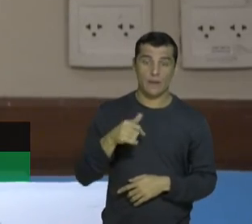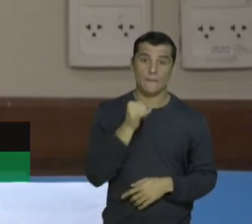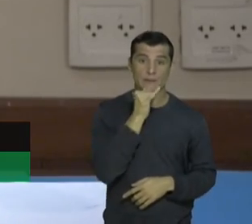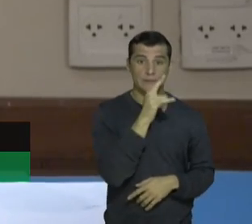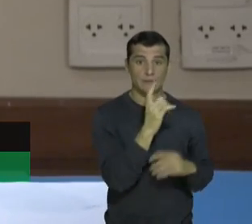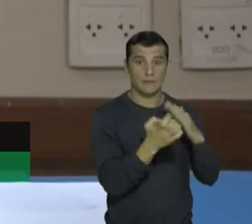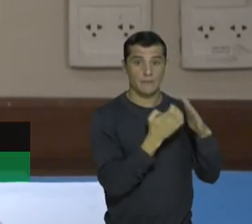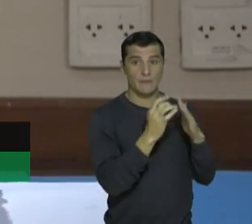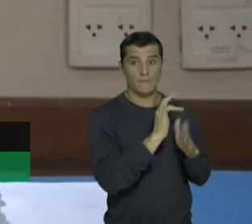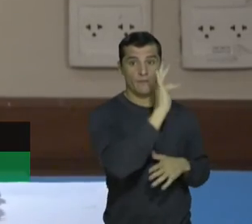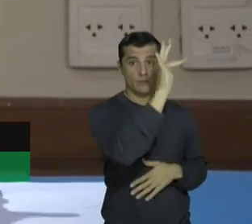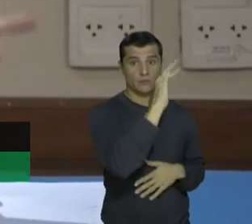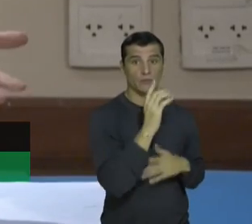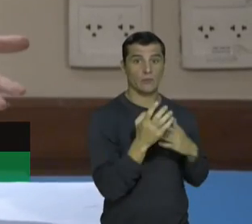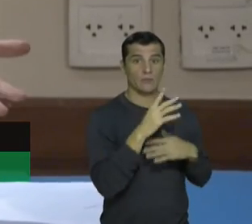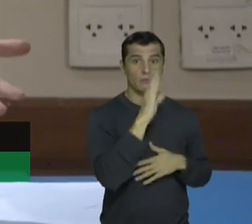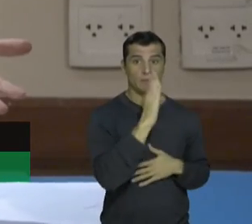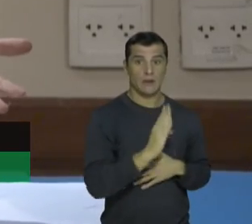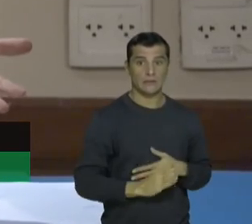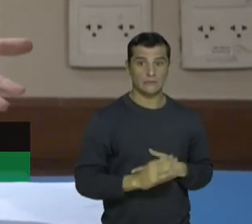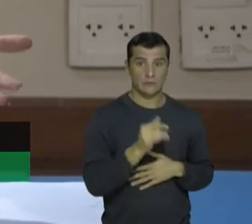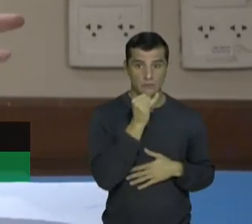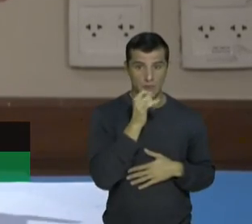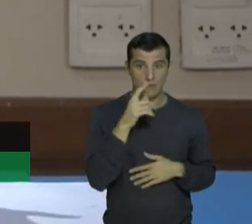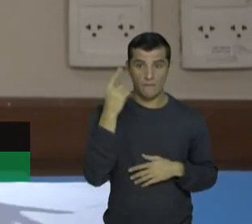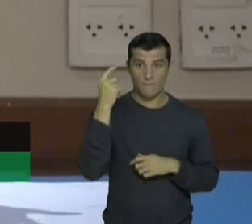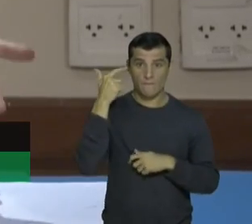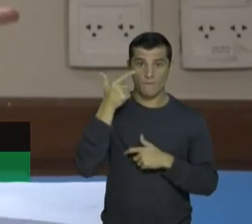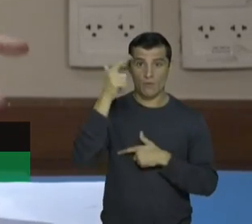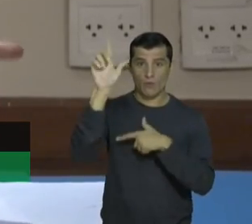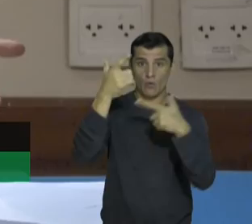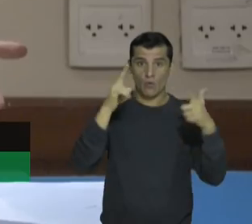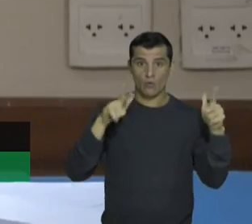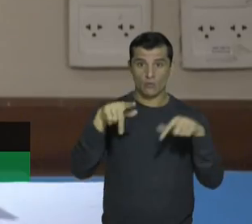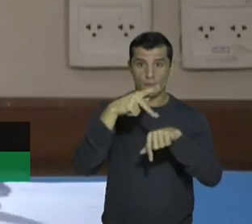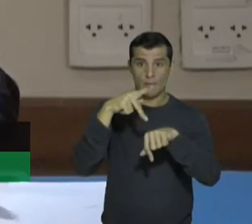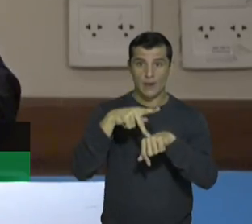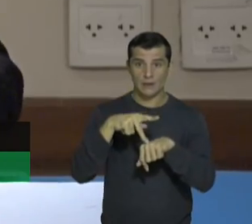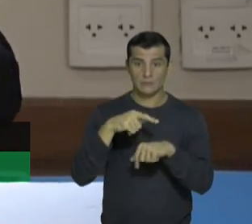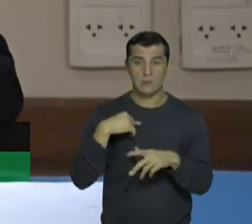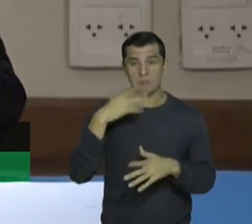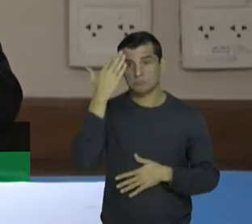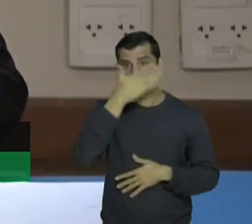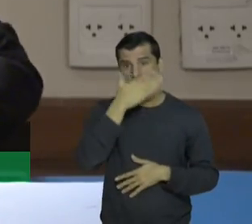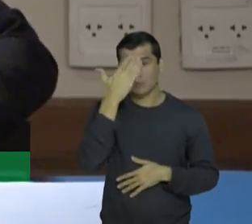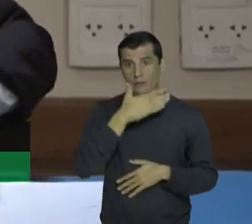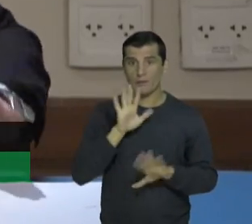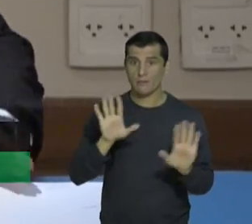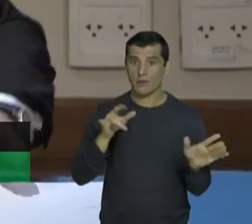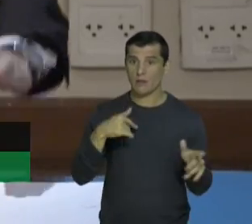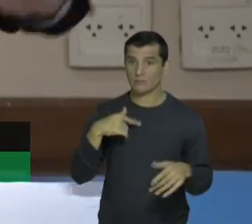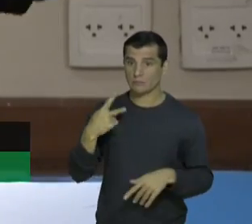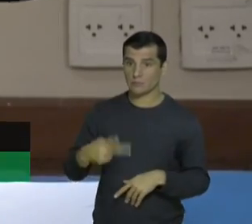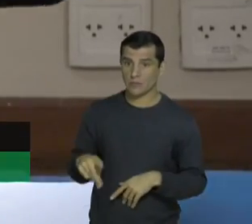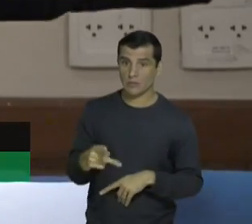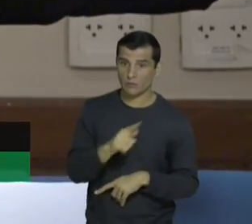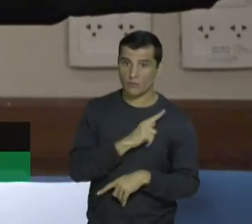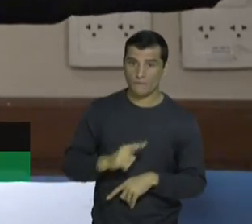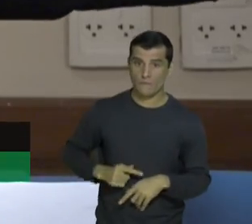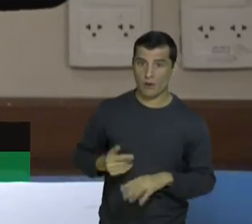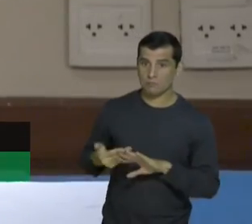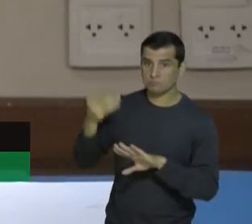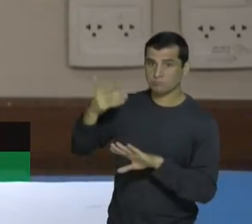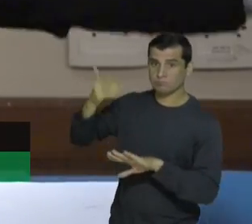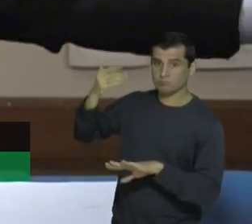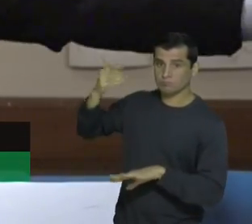gerindo aeroportos quem sabe até fora do país e não vejo isso e não vejo isso nem nesse governo nem no anterior e desde os